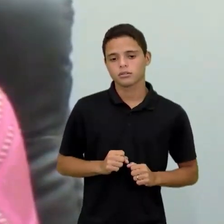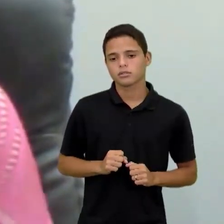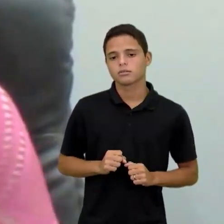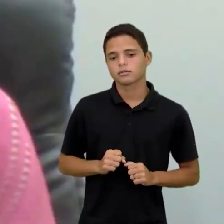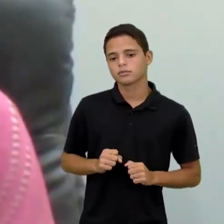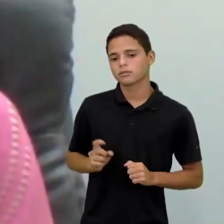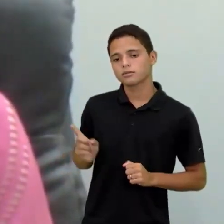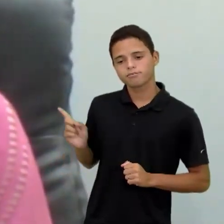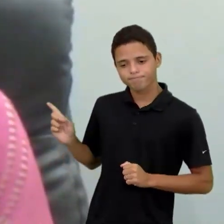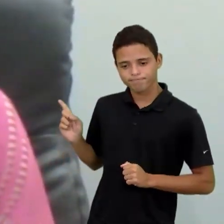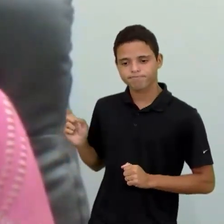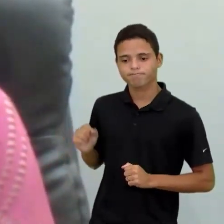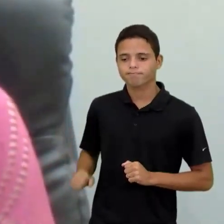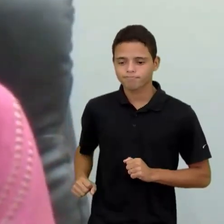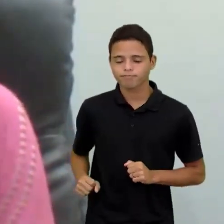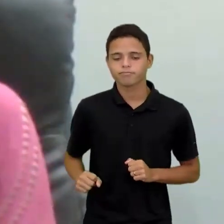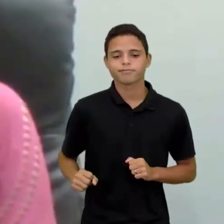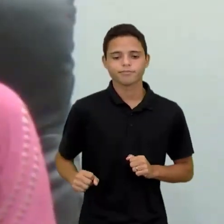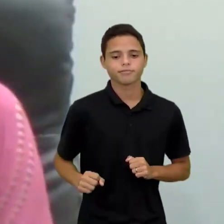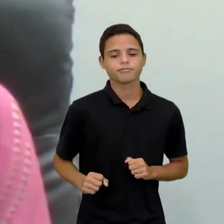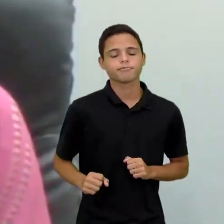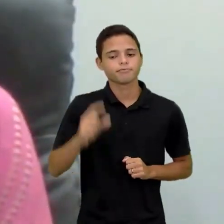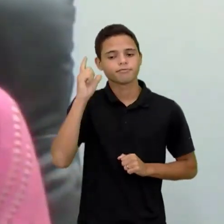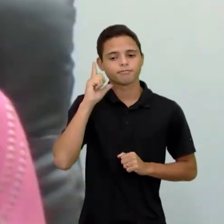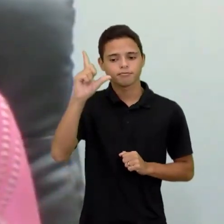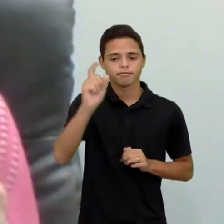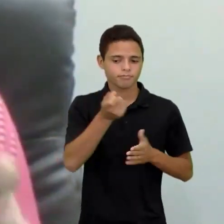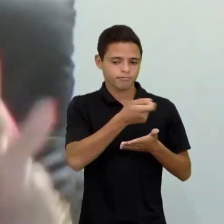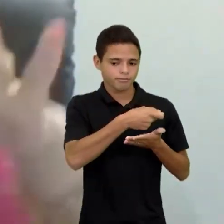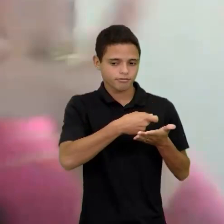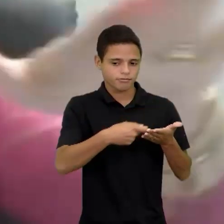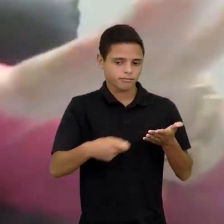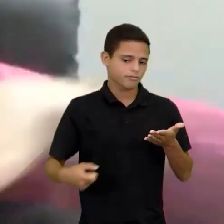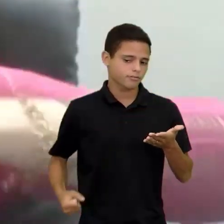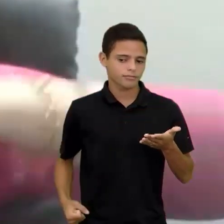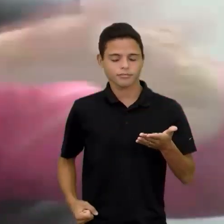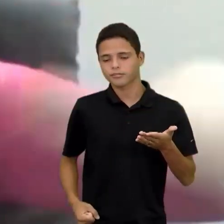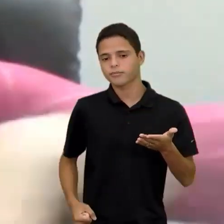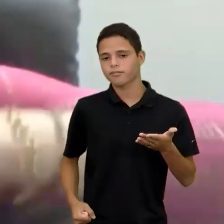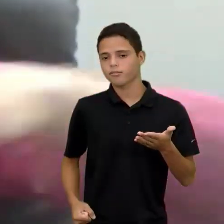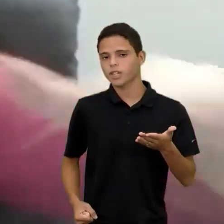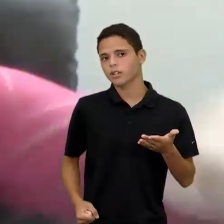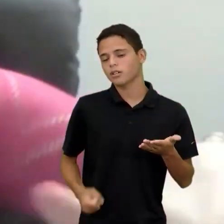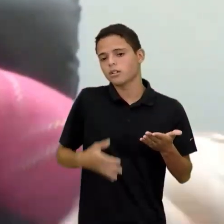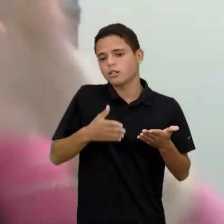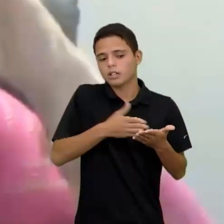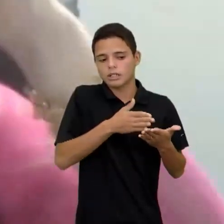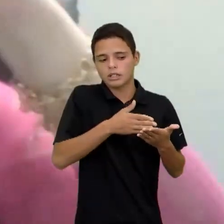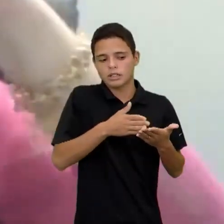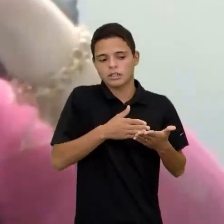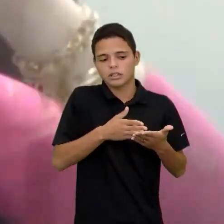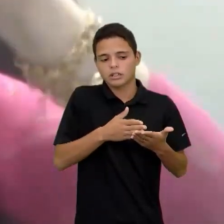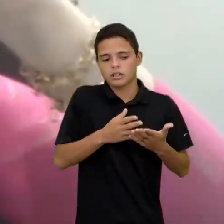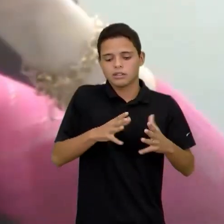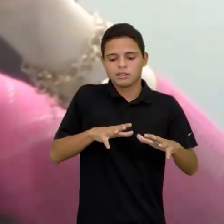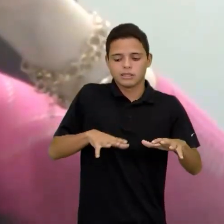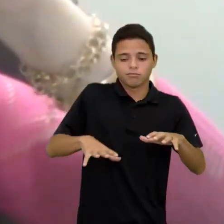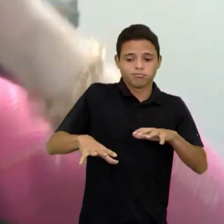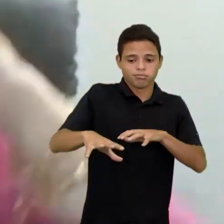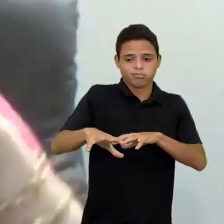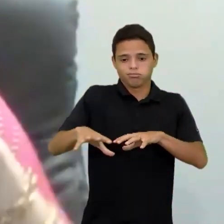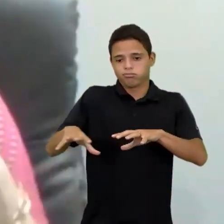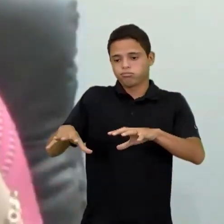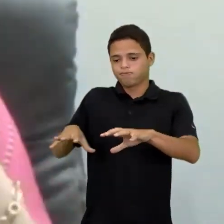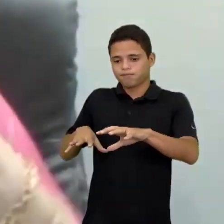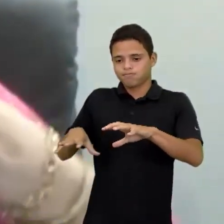mas esse com autonomia. Então, ele consegue escrever. E para o caderno não ficar dançando, eu coloquei aquela